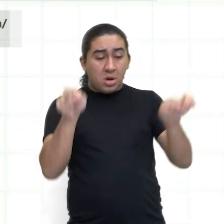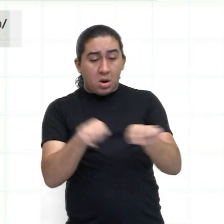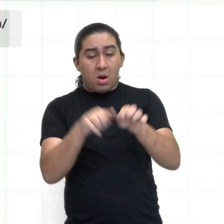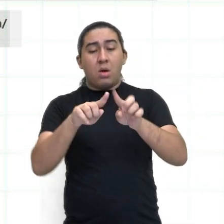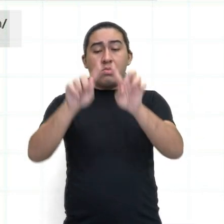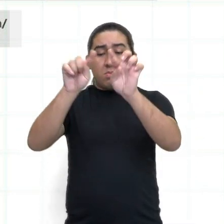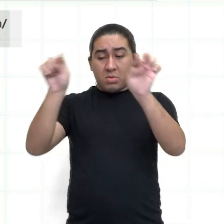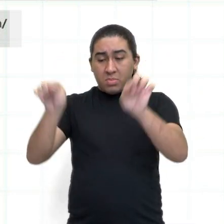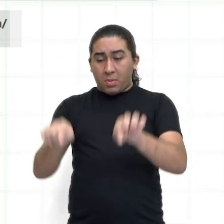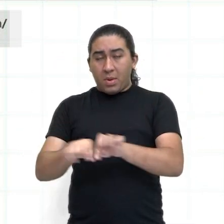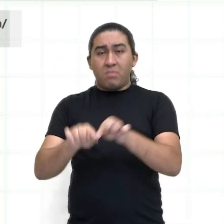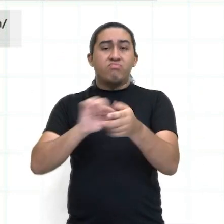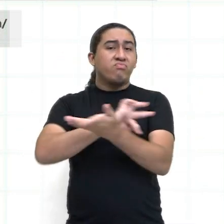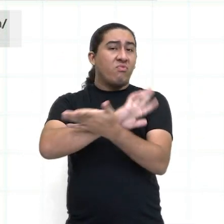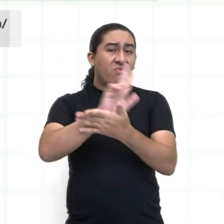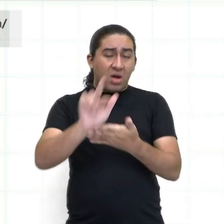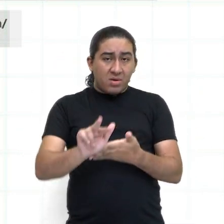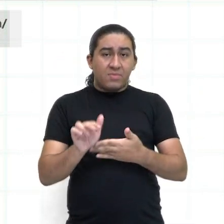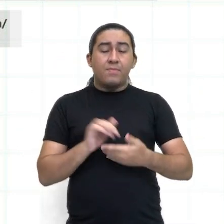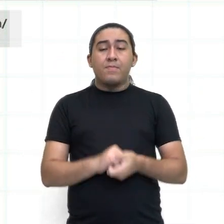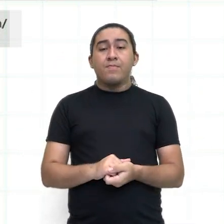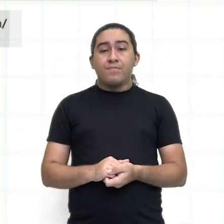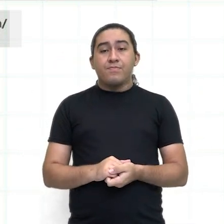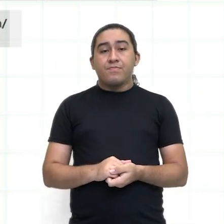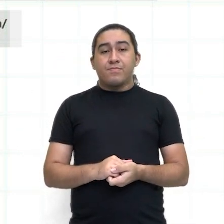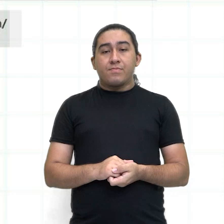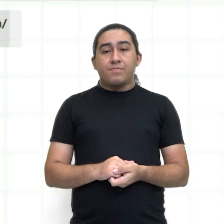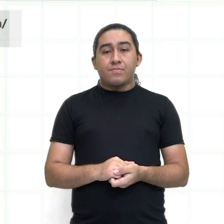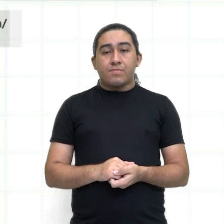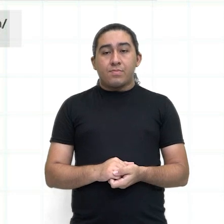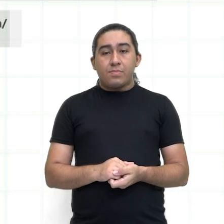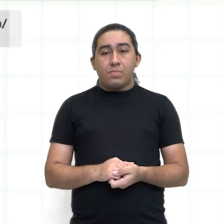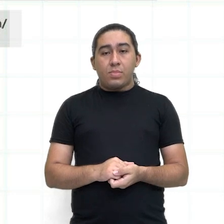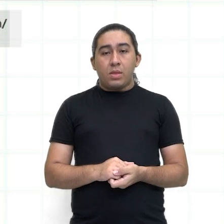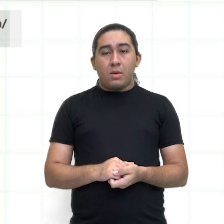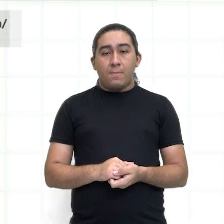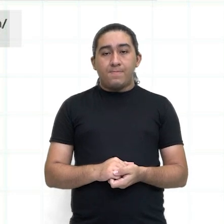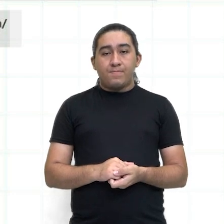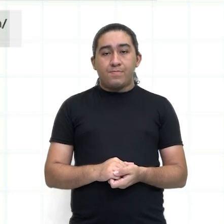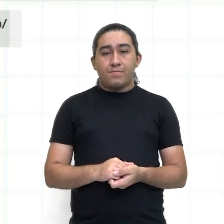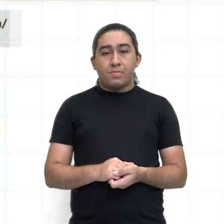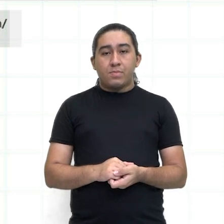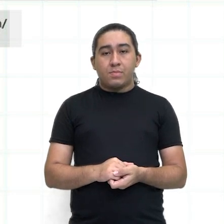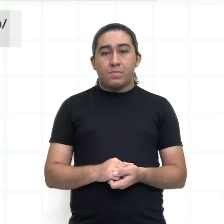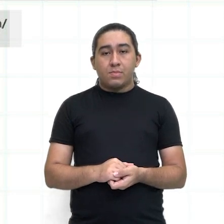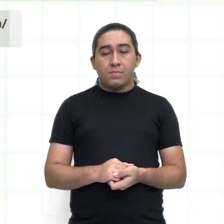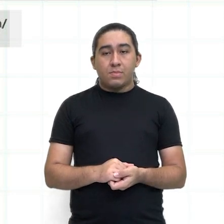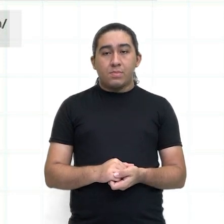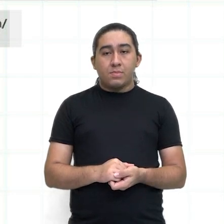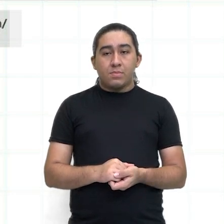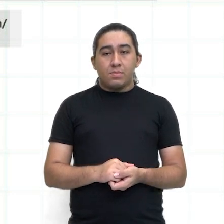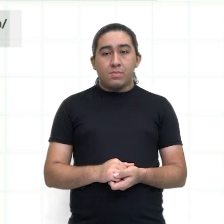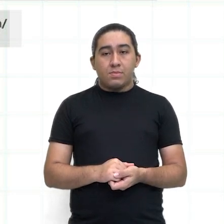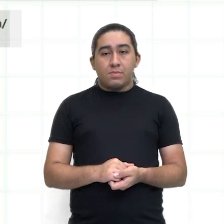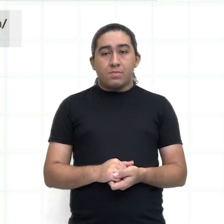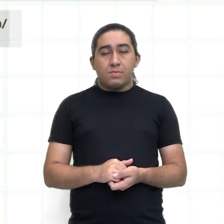as linhas poligonais, certo? Mas o cilindro, né, as